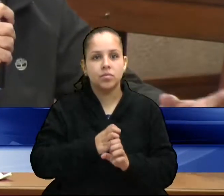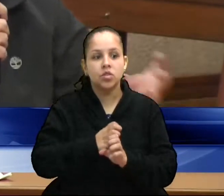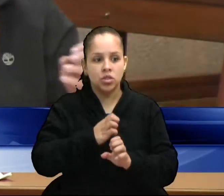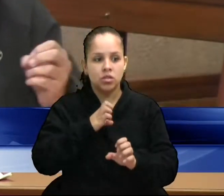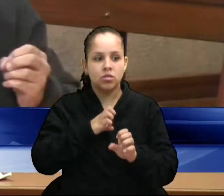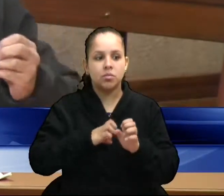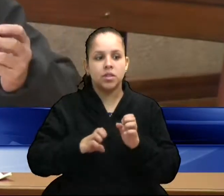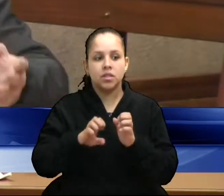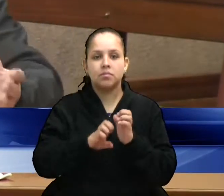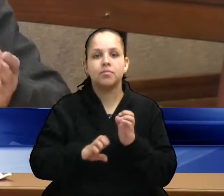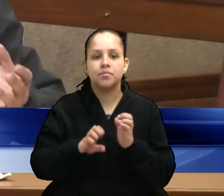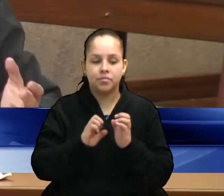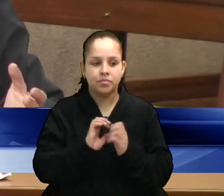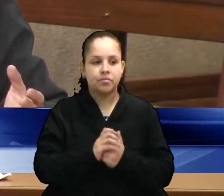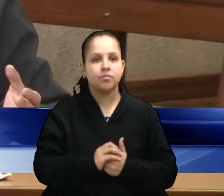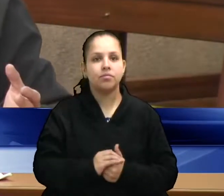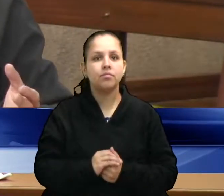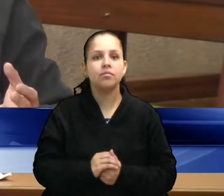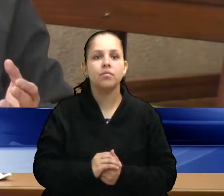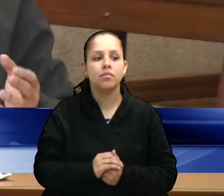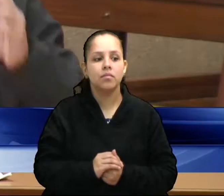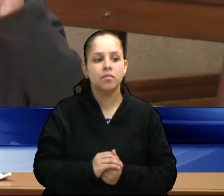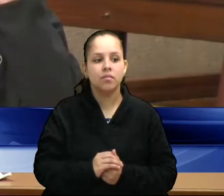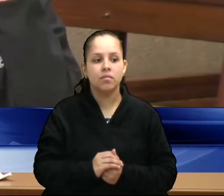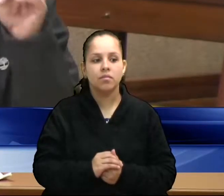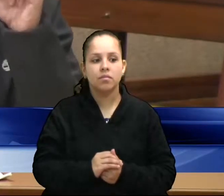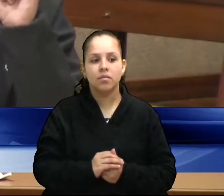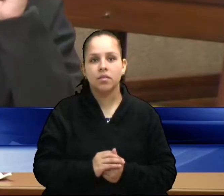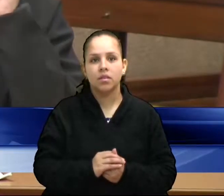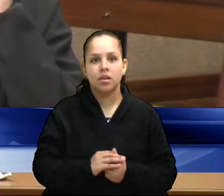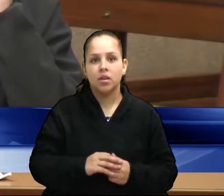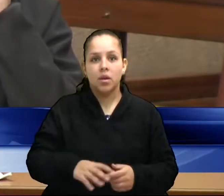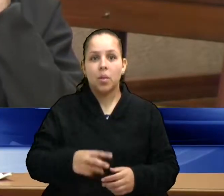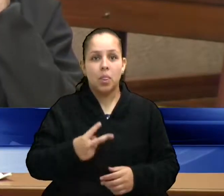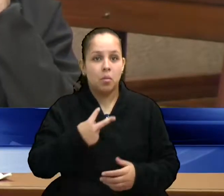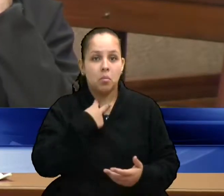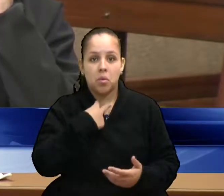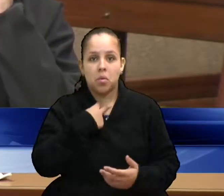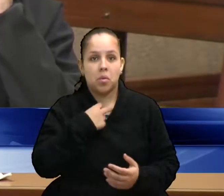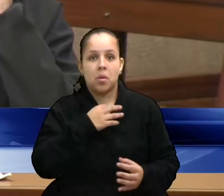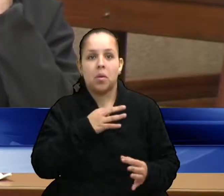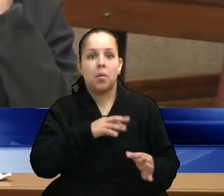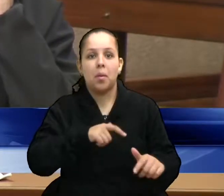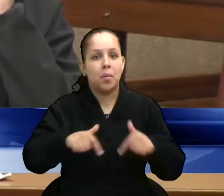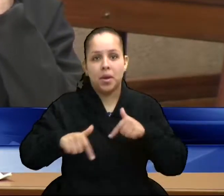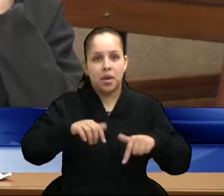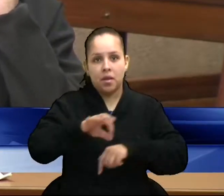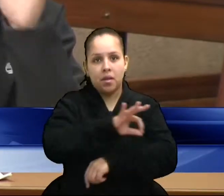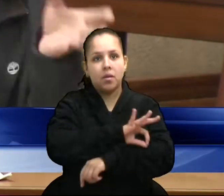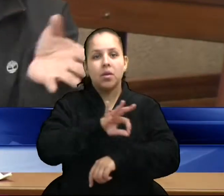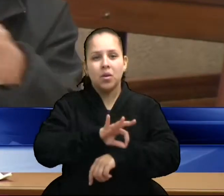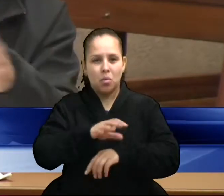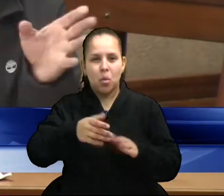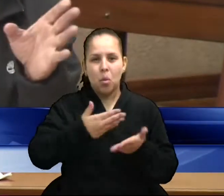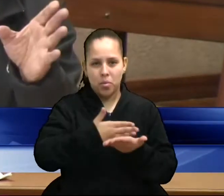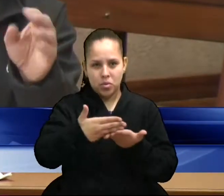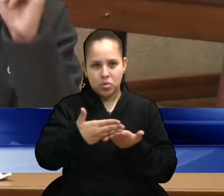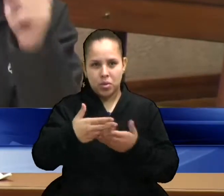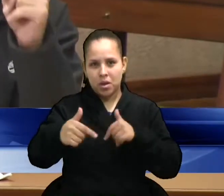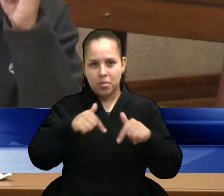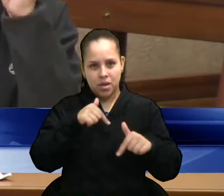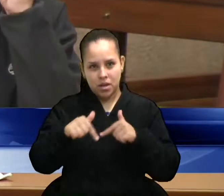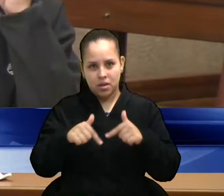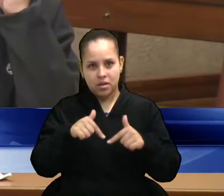de engenheiro civil e arquiteto, né? E quando eu comecei a trabalhar na prefeitura municipal, depois que eu tinha iniciado,